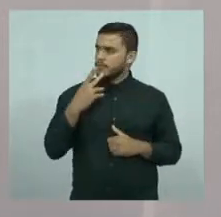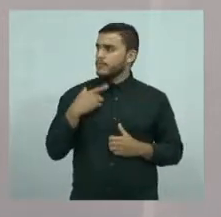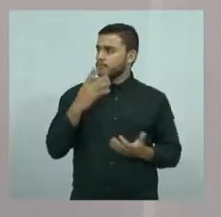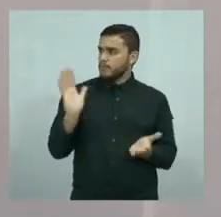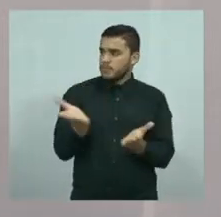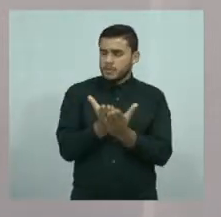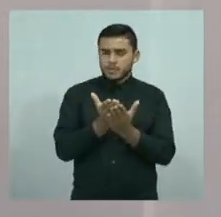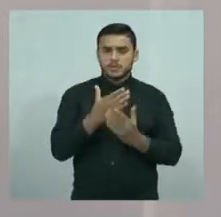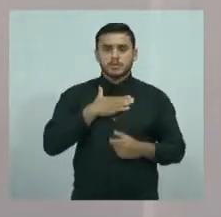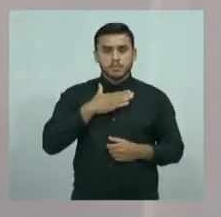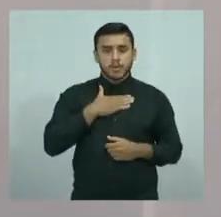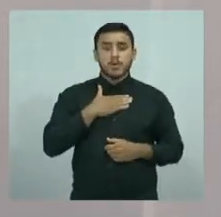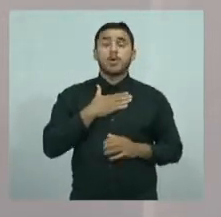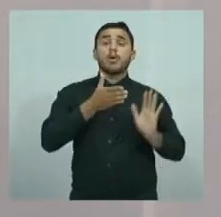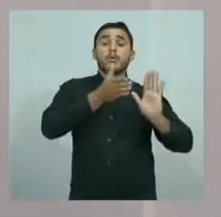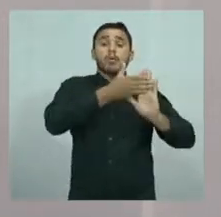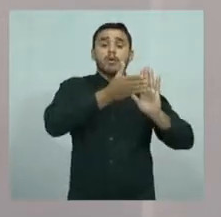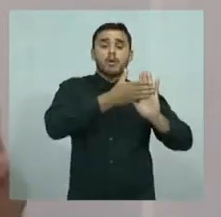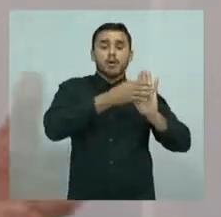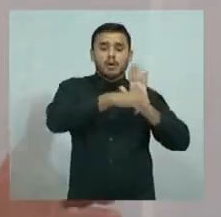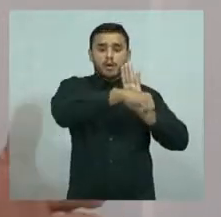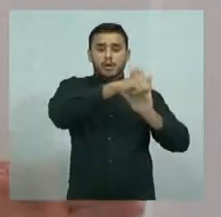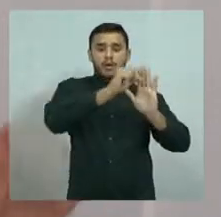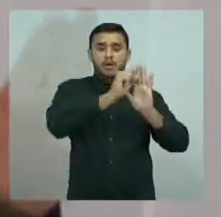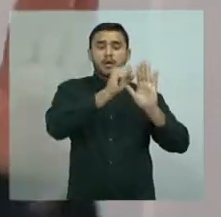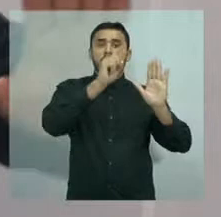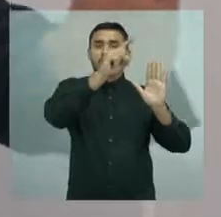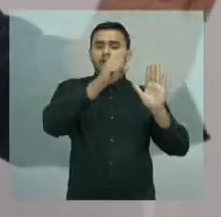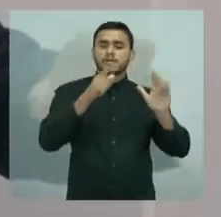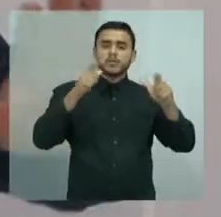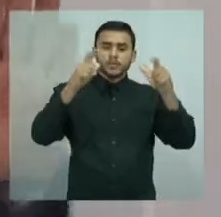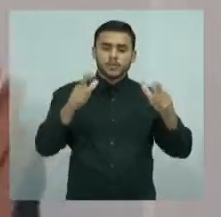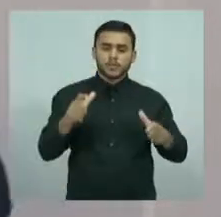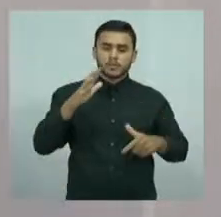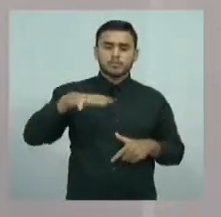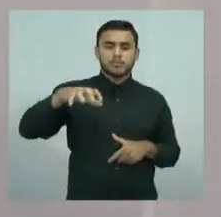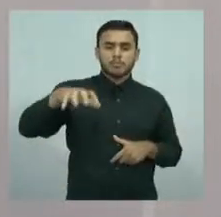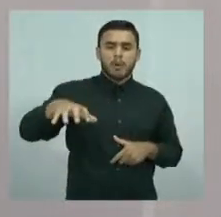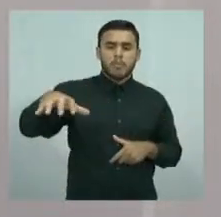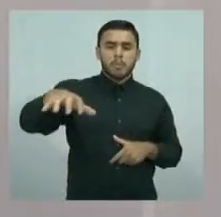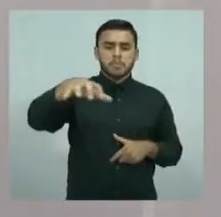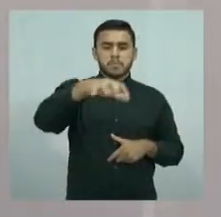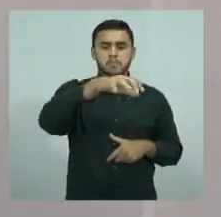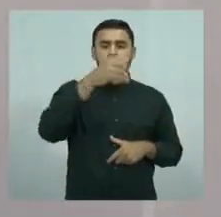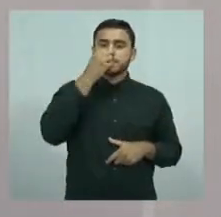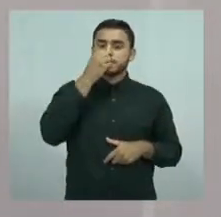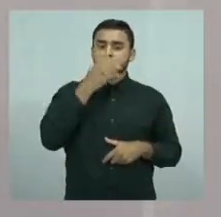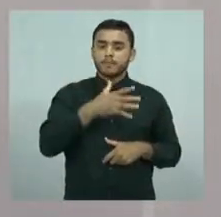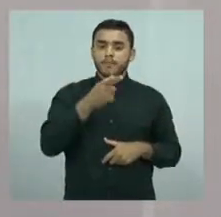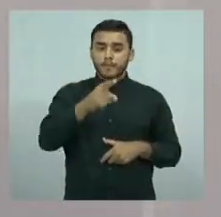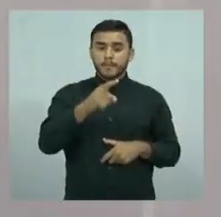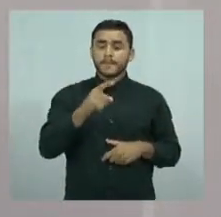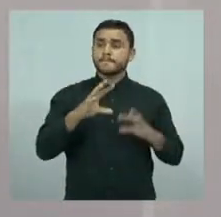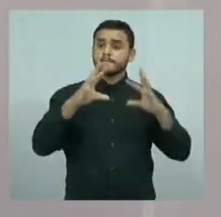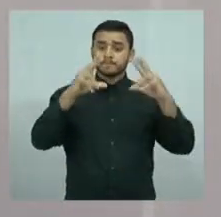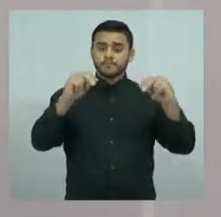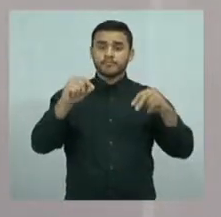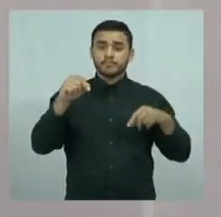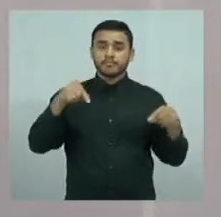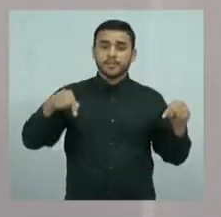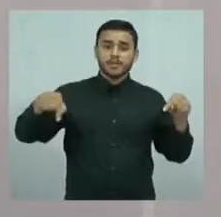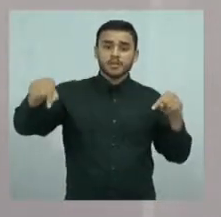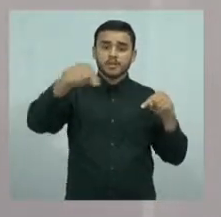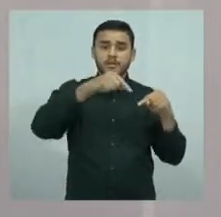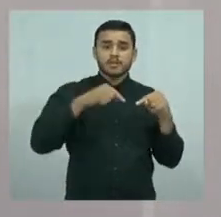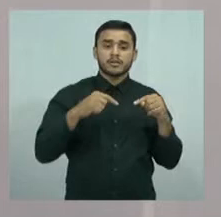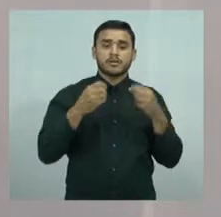iniciativa propondo que o Benfica, que tem uma vocação, não que a gente não possa ter carro transitando por lá, mas a vocação do Benfica